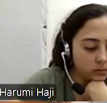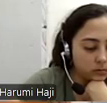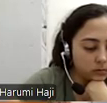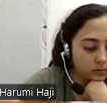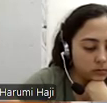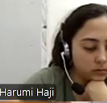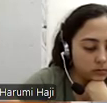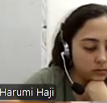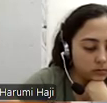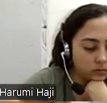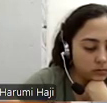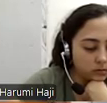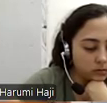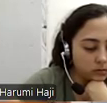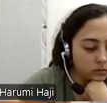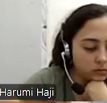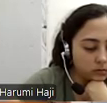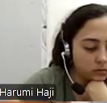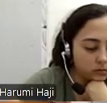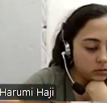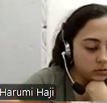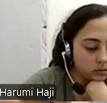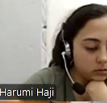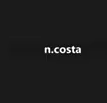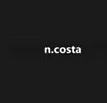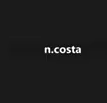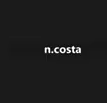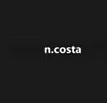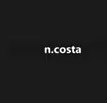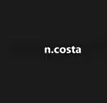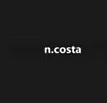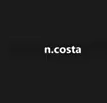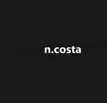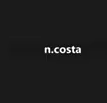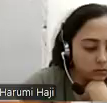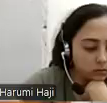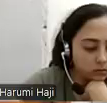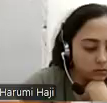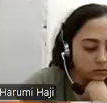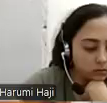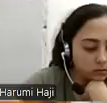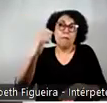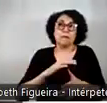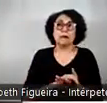são ameaçadas de morte. Por isso que elas recebem, né, esse status de refugiado, e eu vou falar um pouco